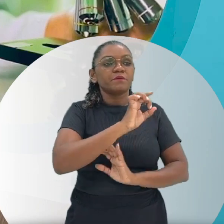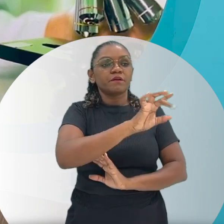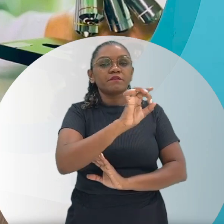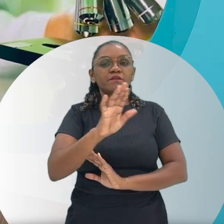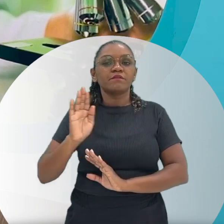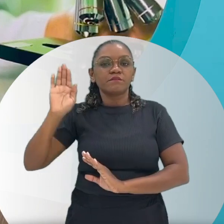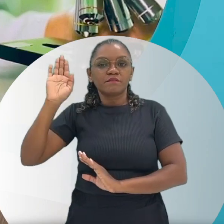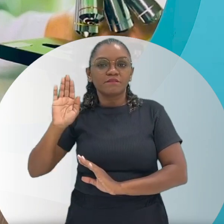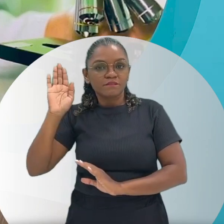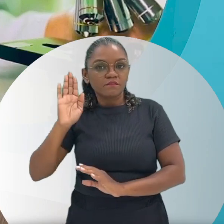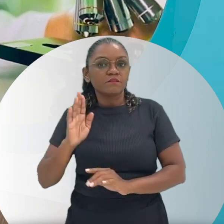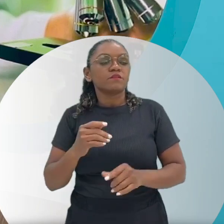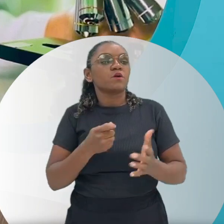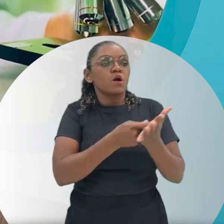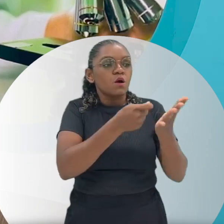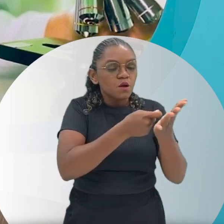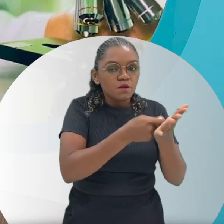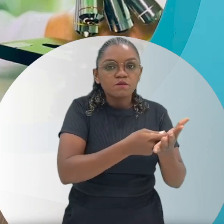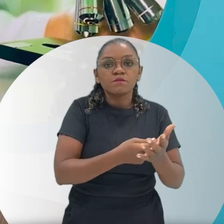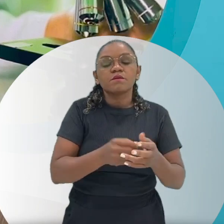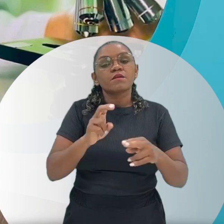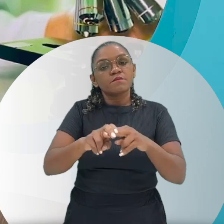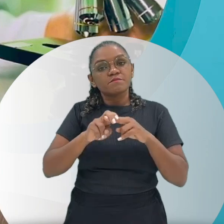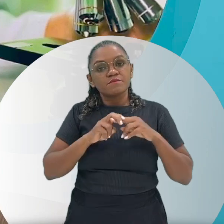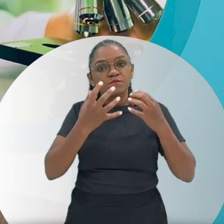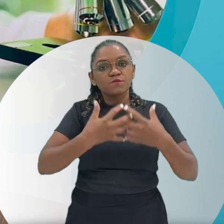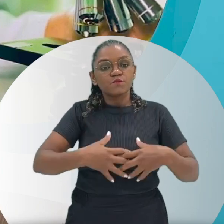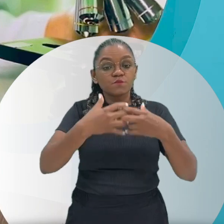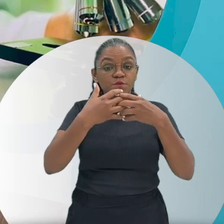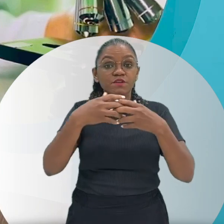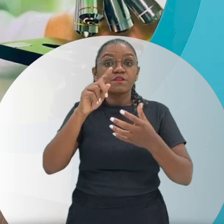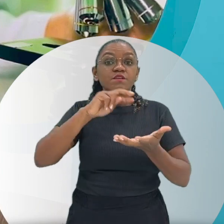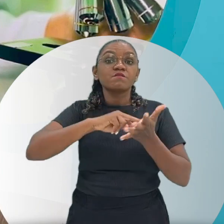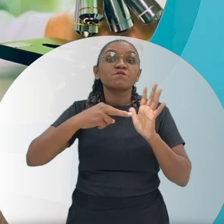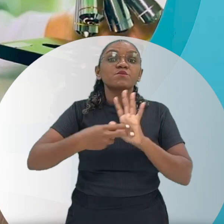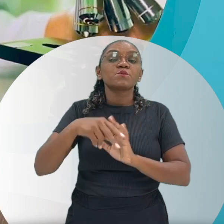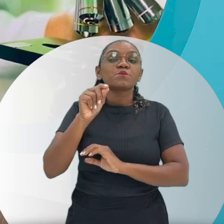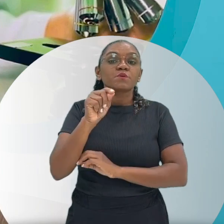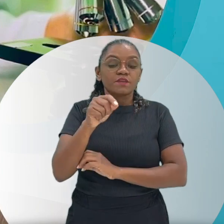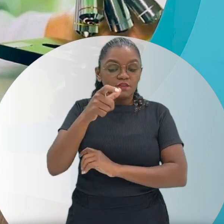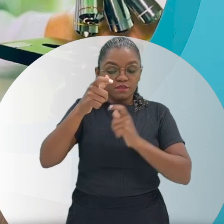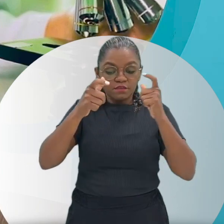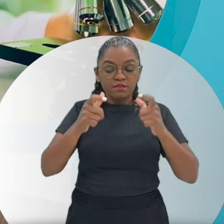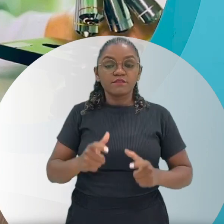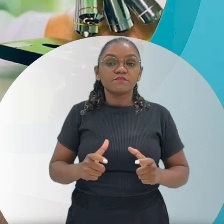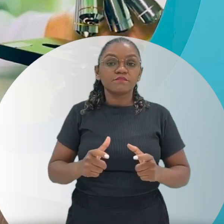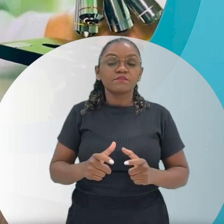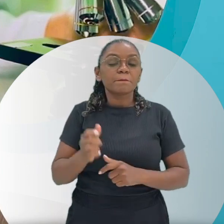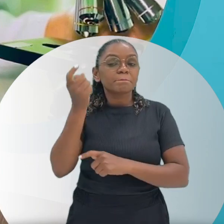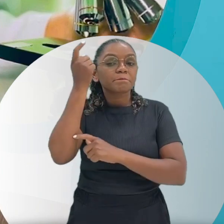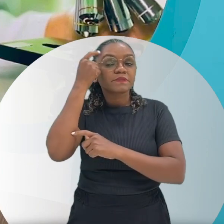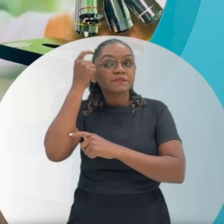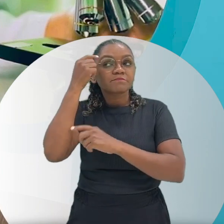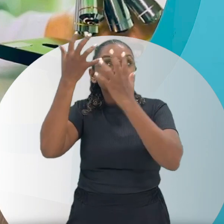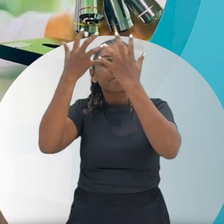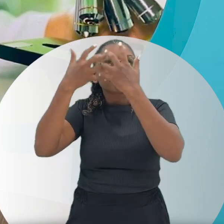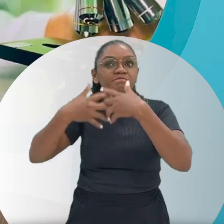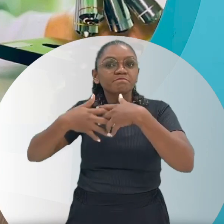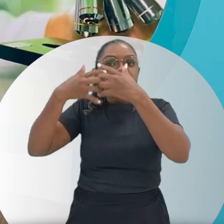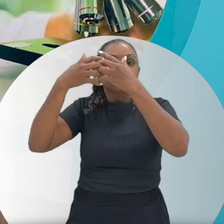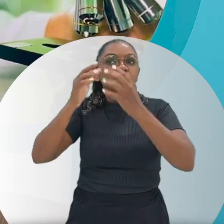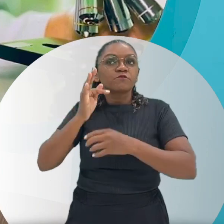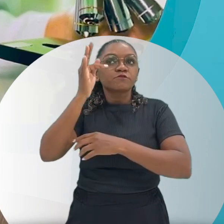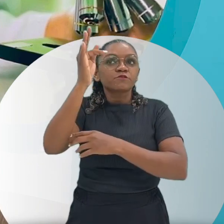fico muito feliz. E o IFRO é esse lugar para pensar o futuro, né? E para pensar o futuro a gente